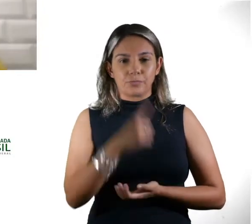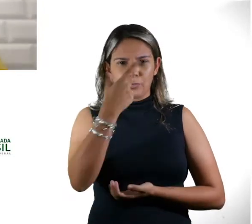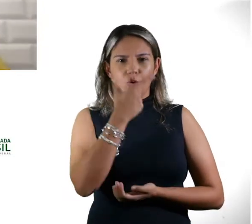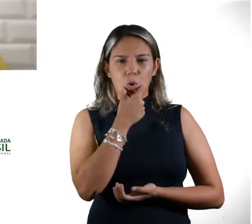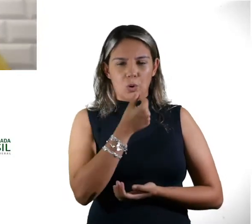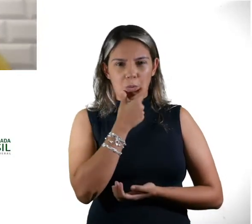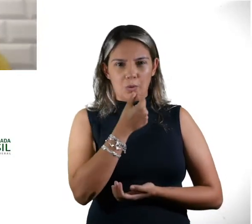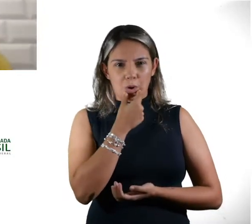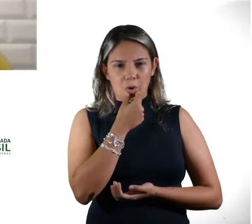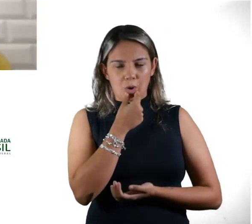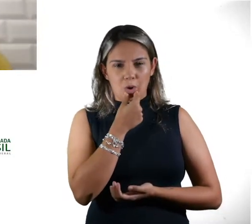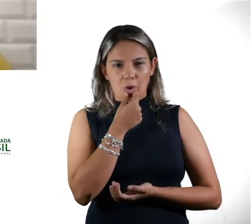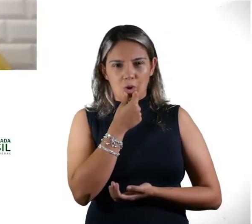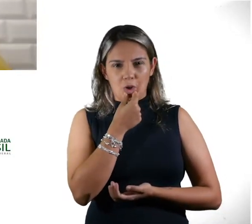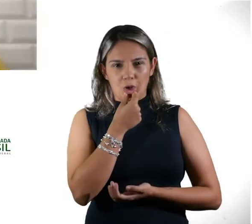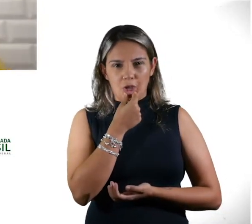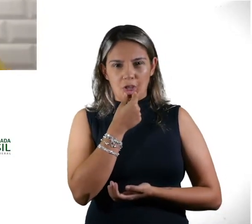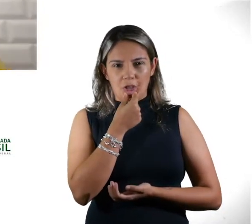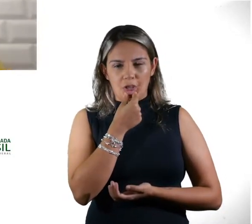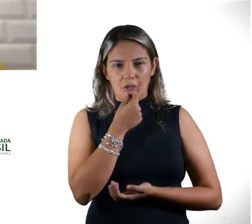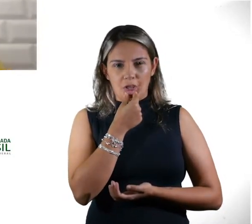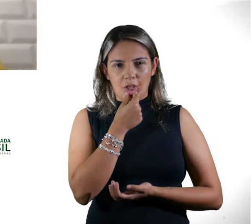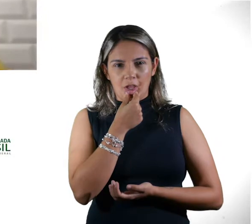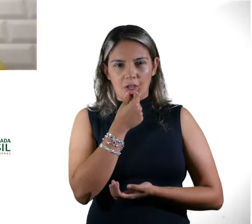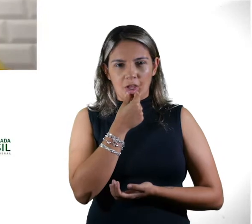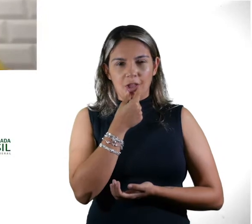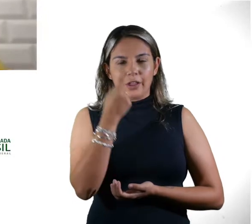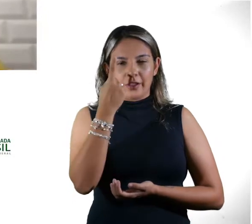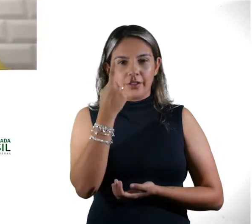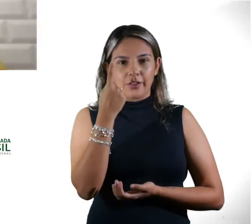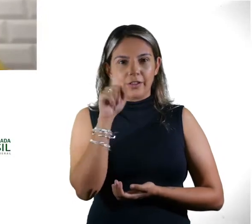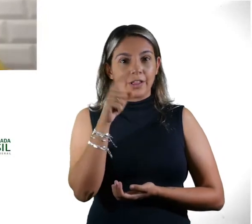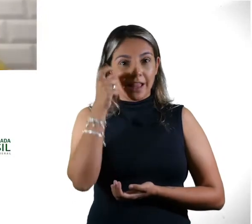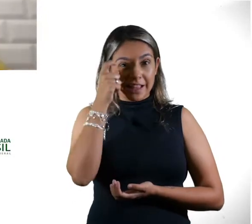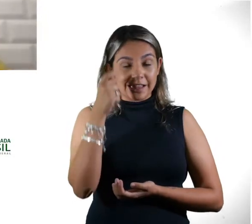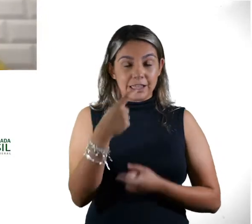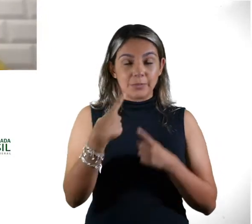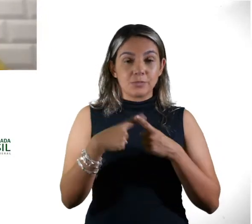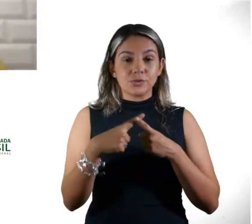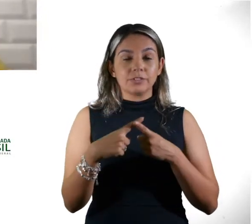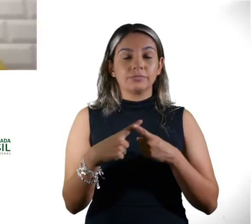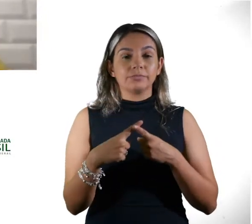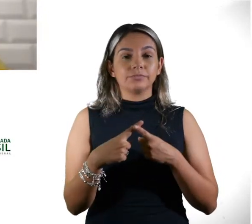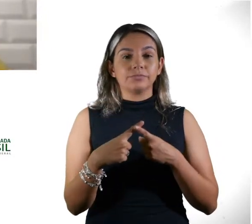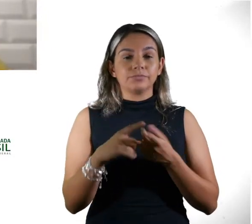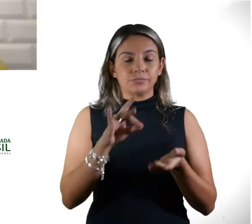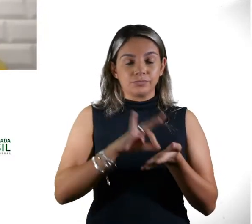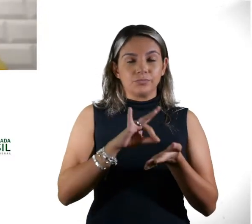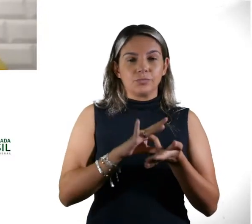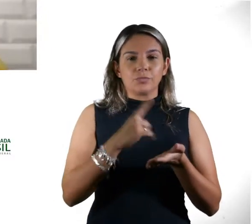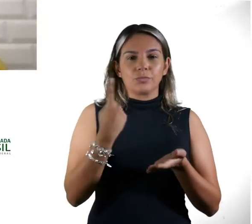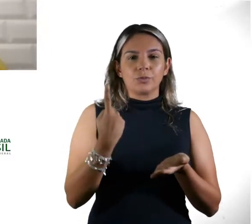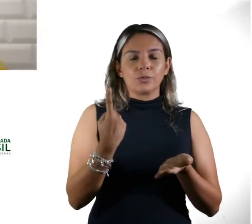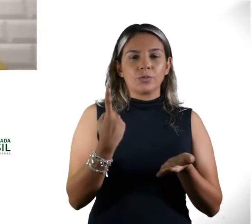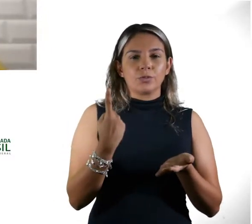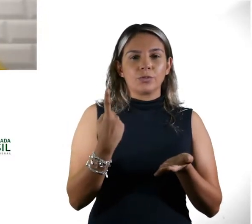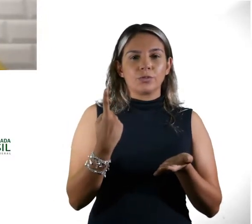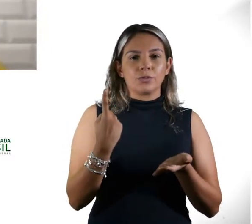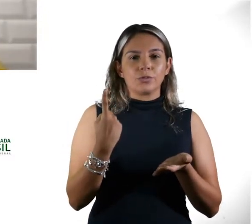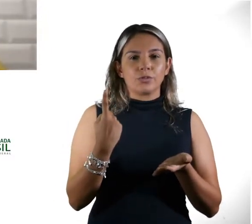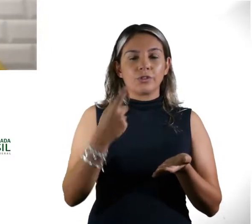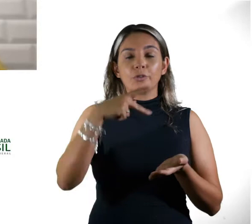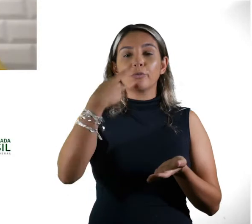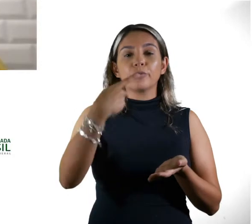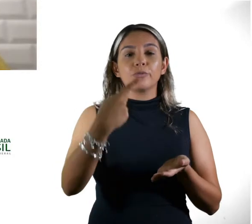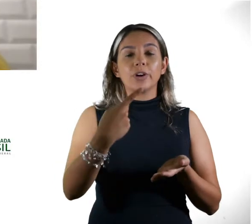homem mas resultou muito bem para ela, porque é um conto interessantíssimo, porque na verdade fala-se